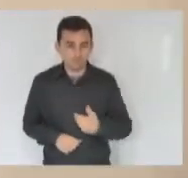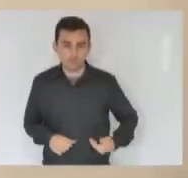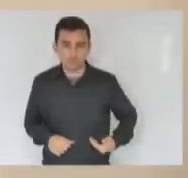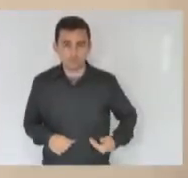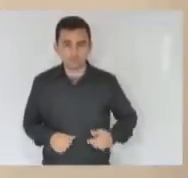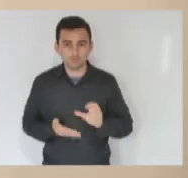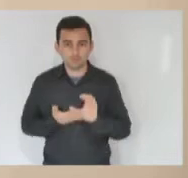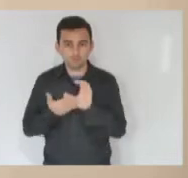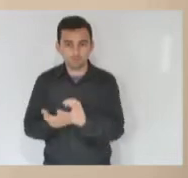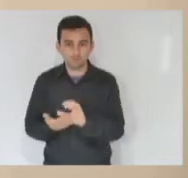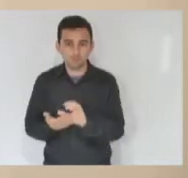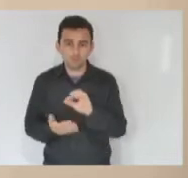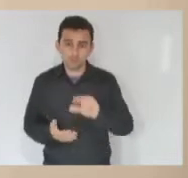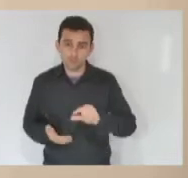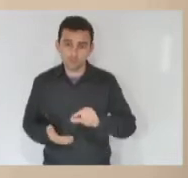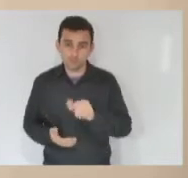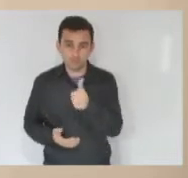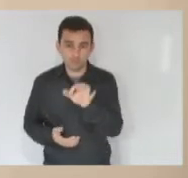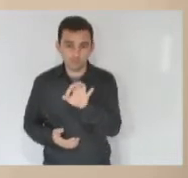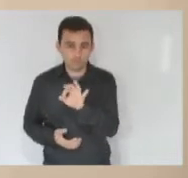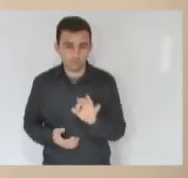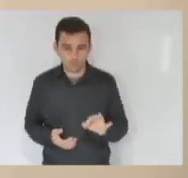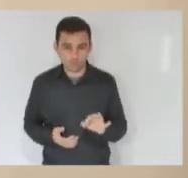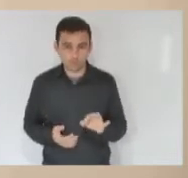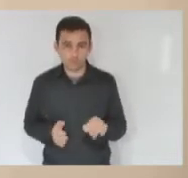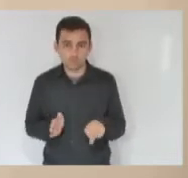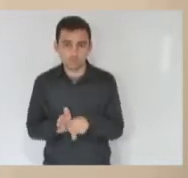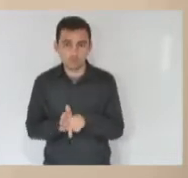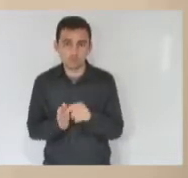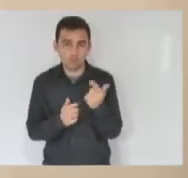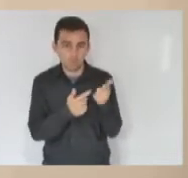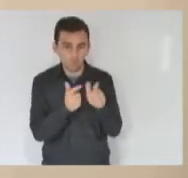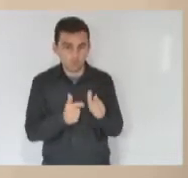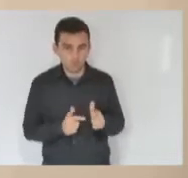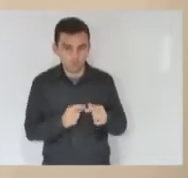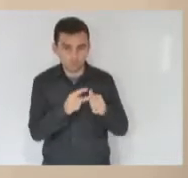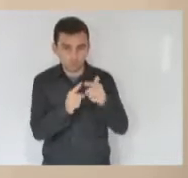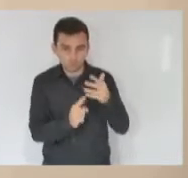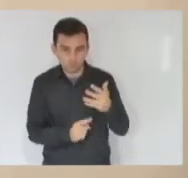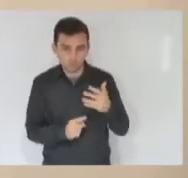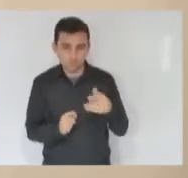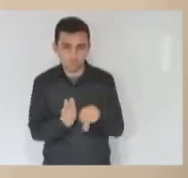mínimo, 10% dos recursos financeiros destinados a outras despesas correntes do item